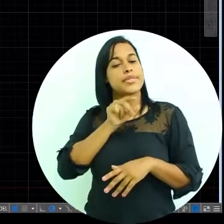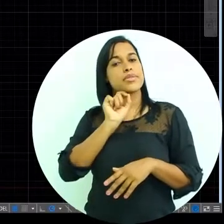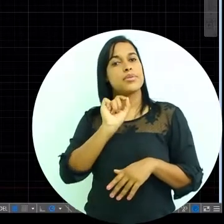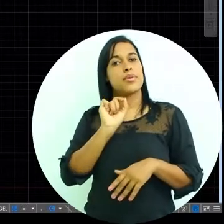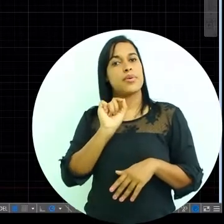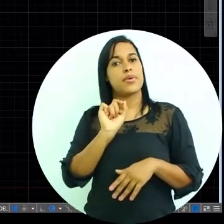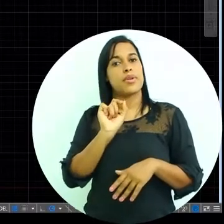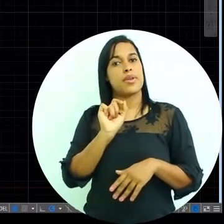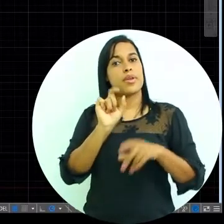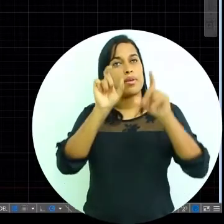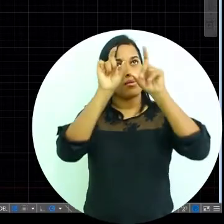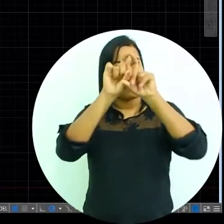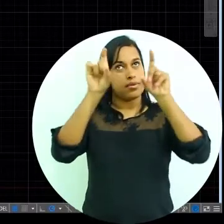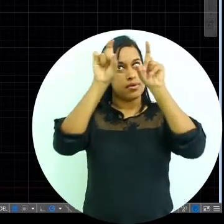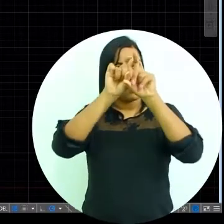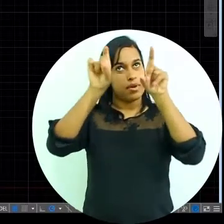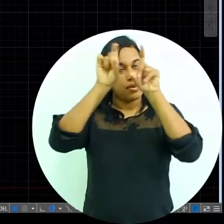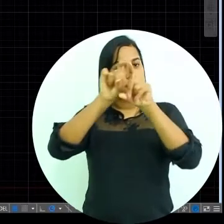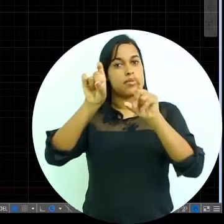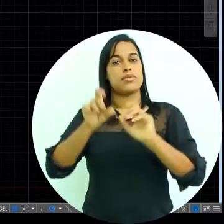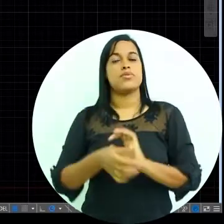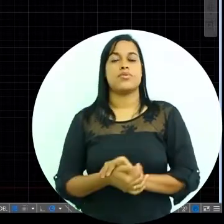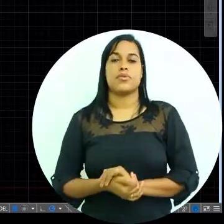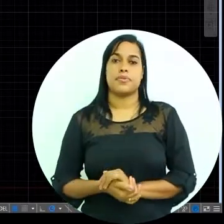na barra de status.